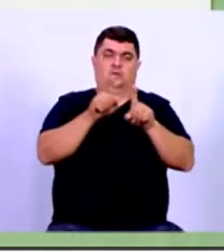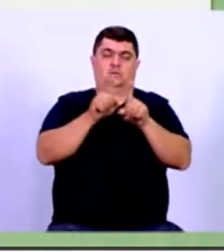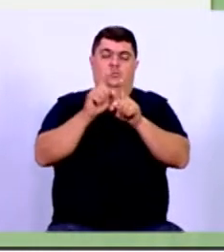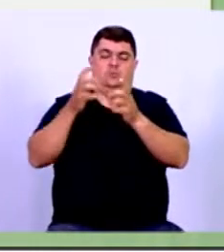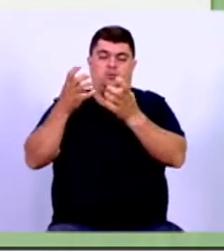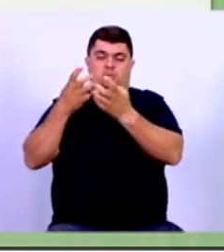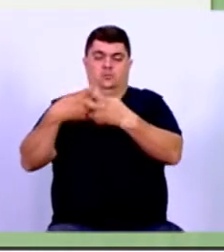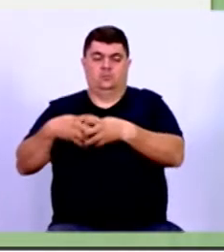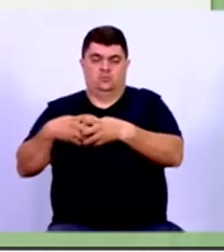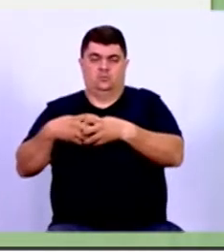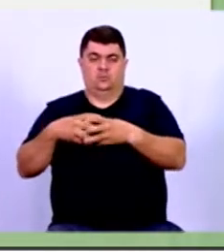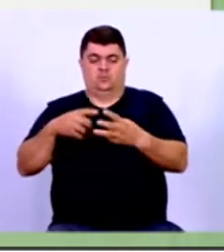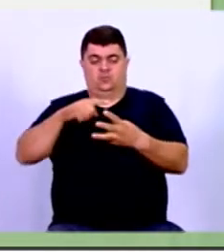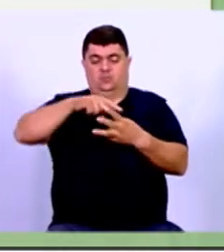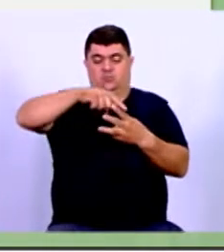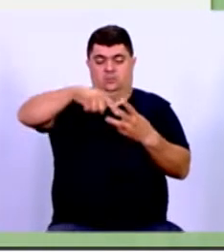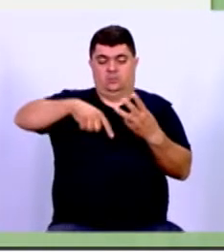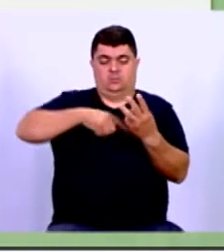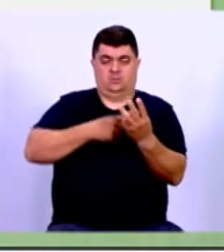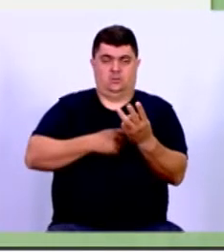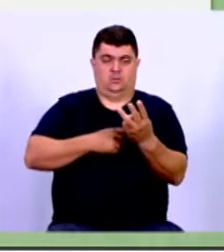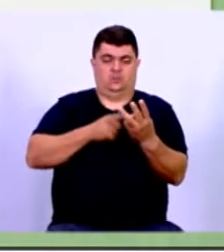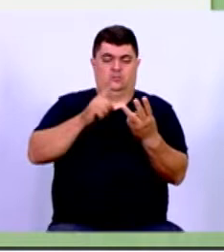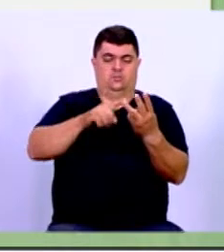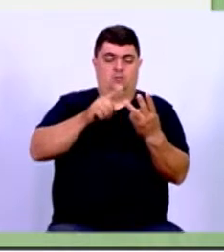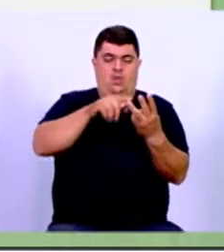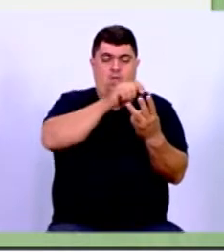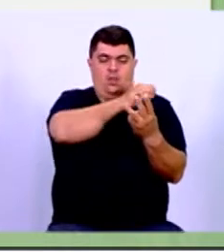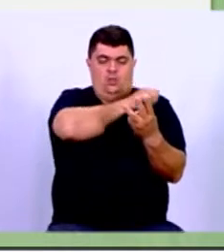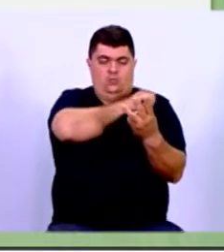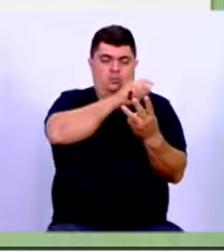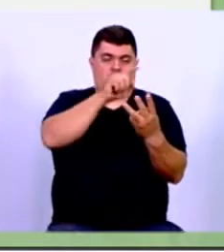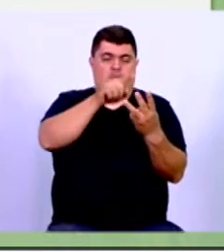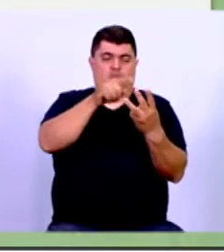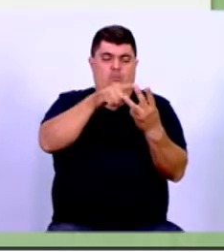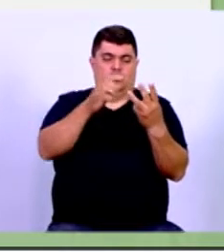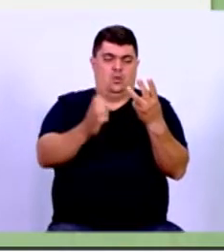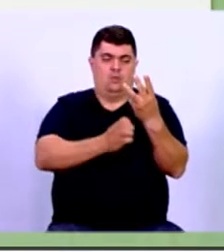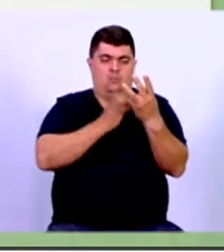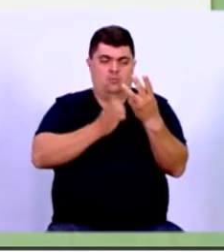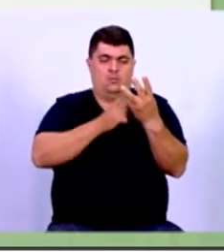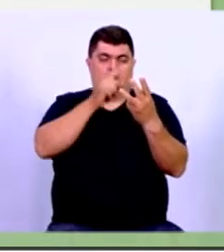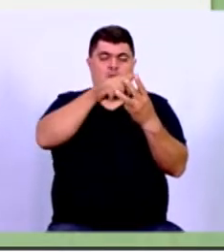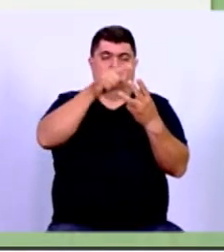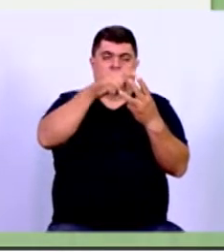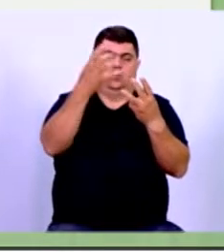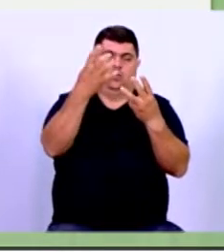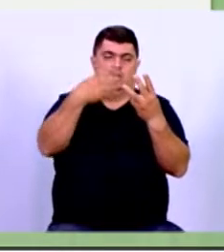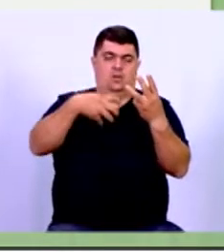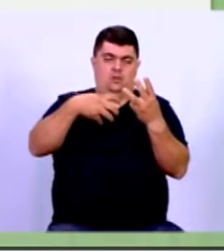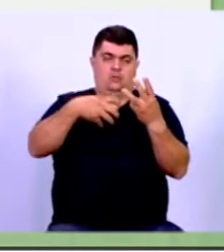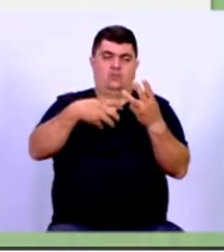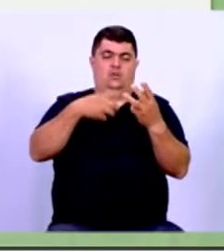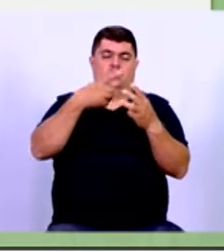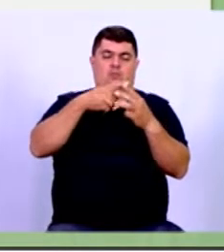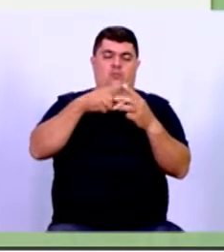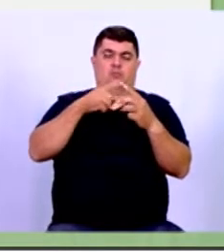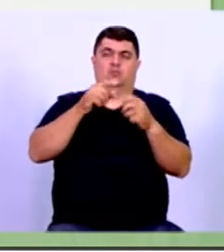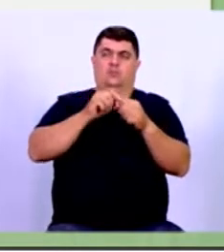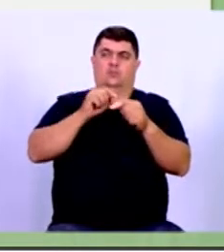são 3 pessoas. Então, é por isso que a gente dá o nome desse termo de compromisso de